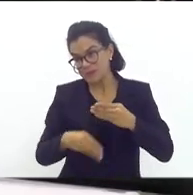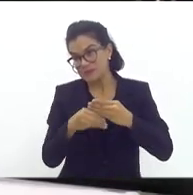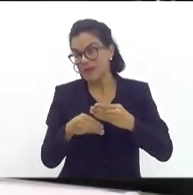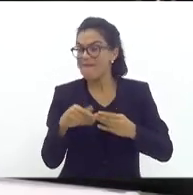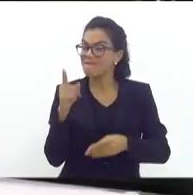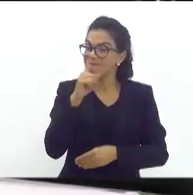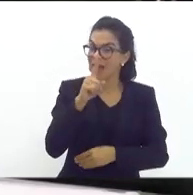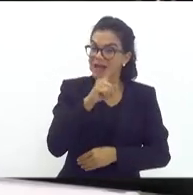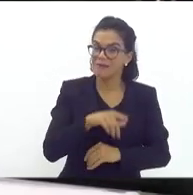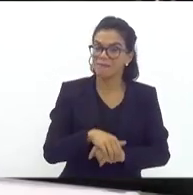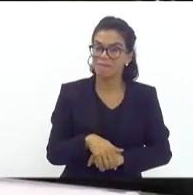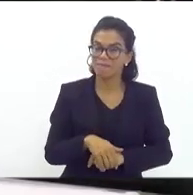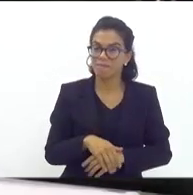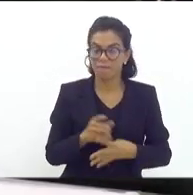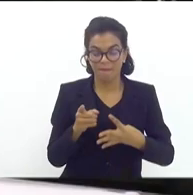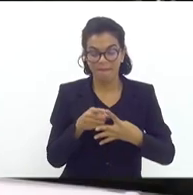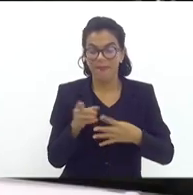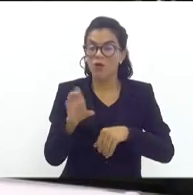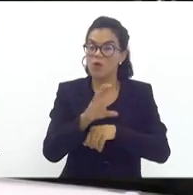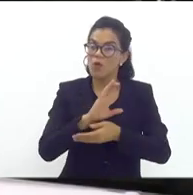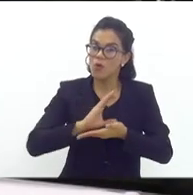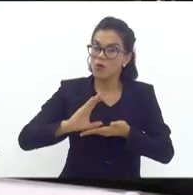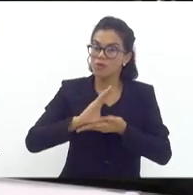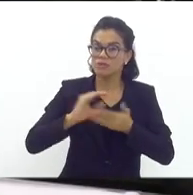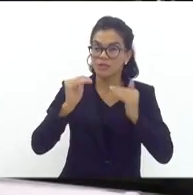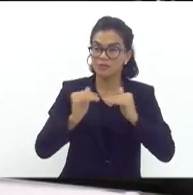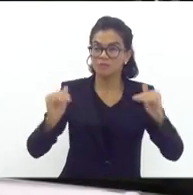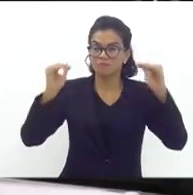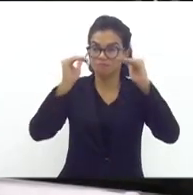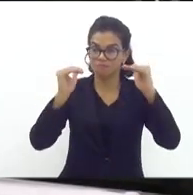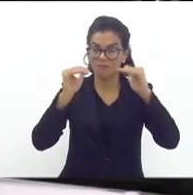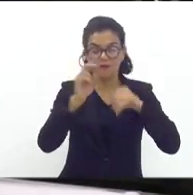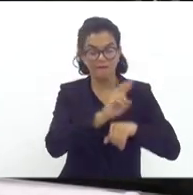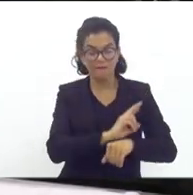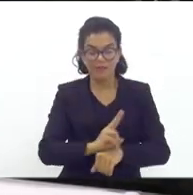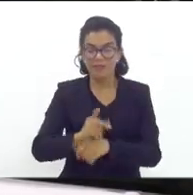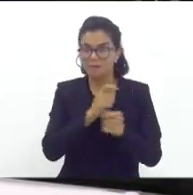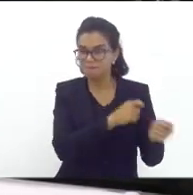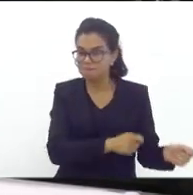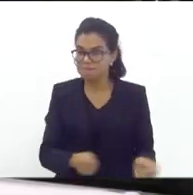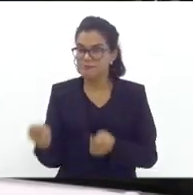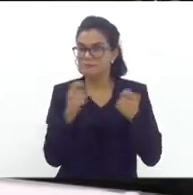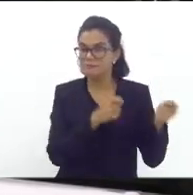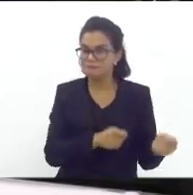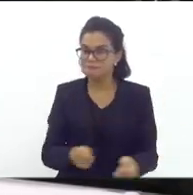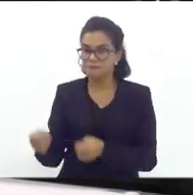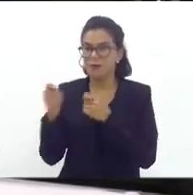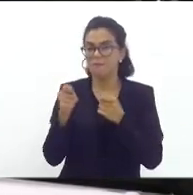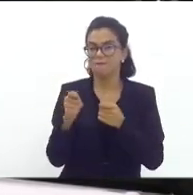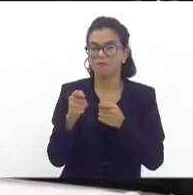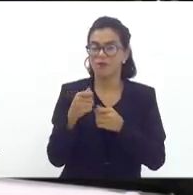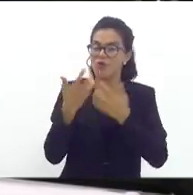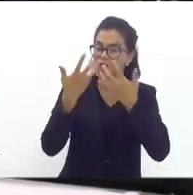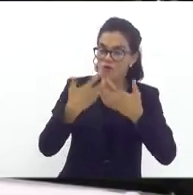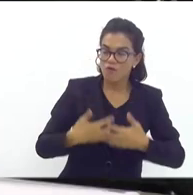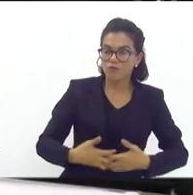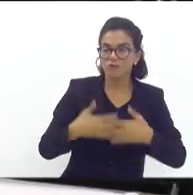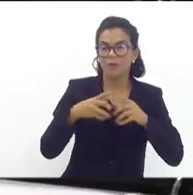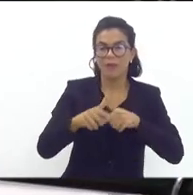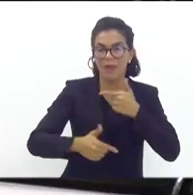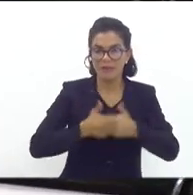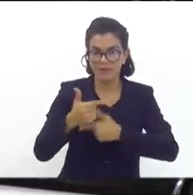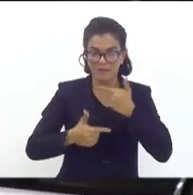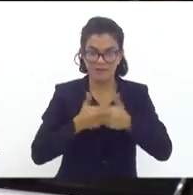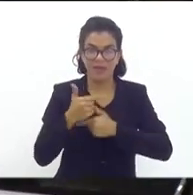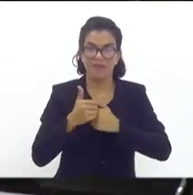falho a existência de um conselho superior que fiscaliza rotineiramente é o funcionamento e a